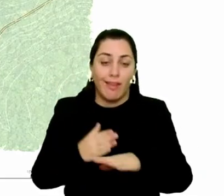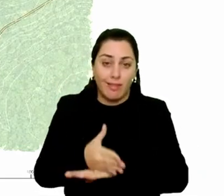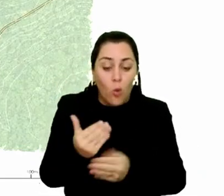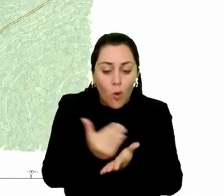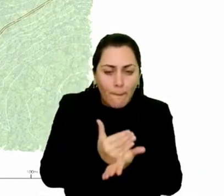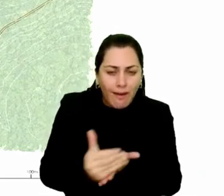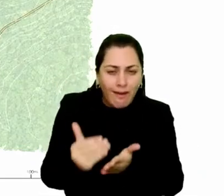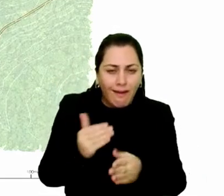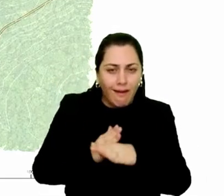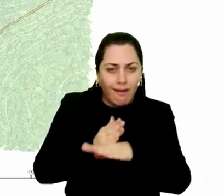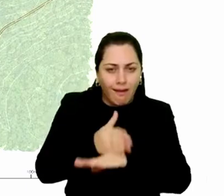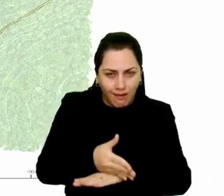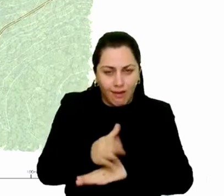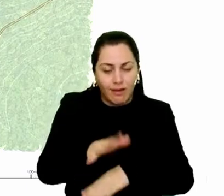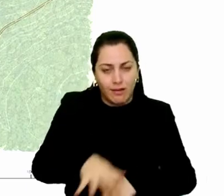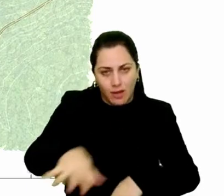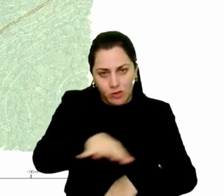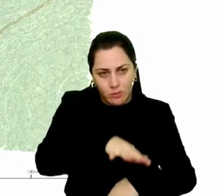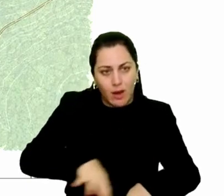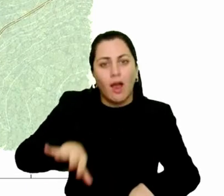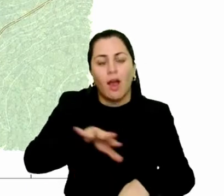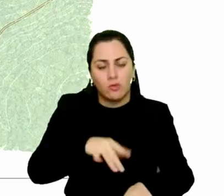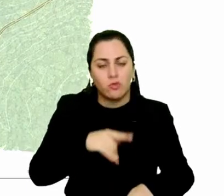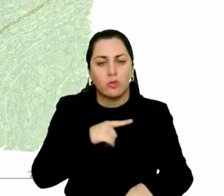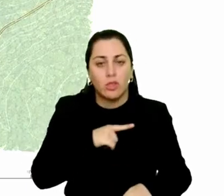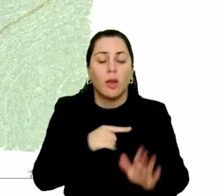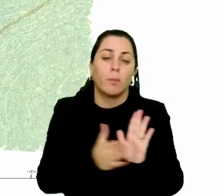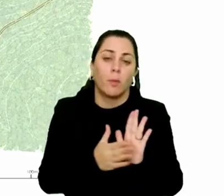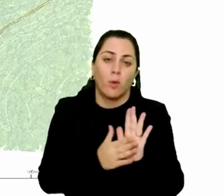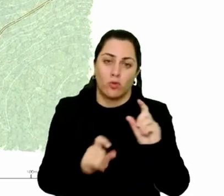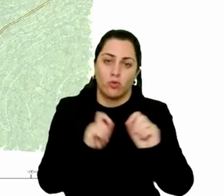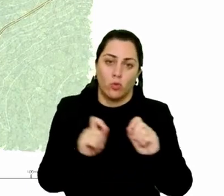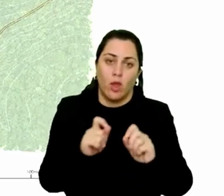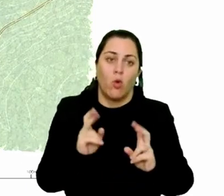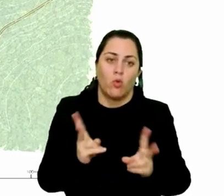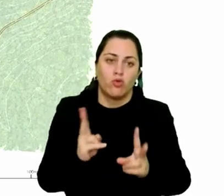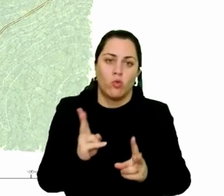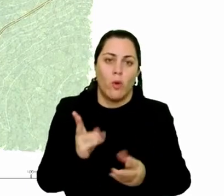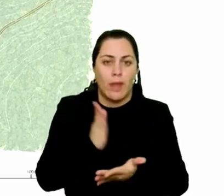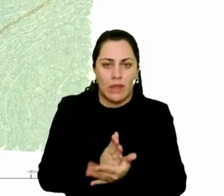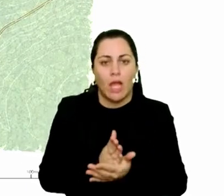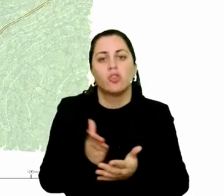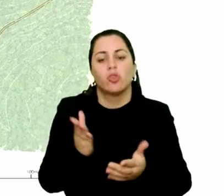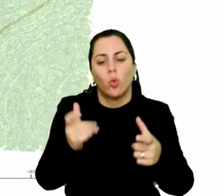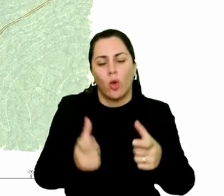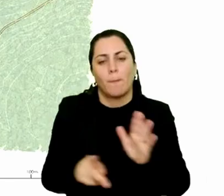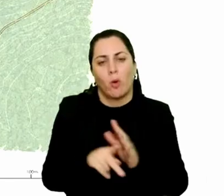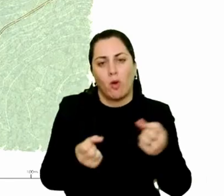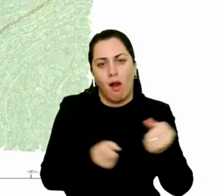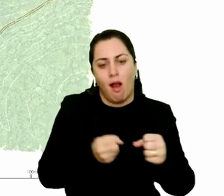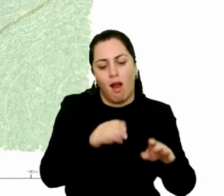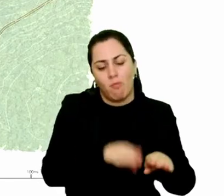para aproveitar o espaço livre, foi proposto manter metade do estacionamento, contando